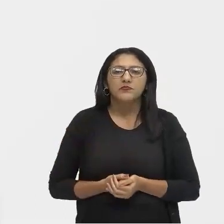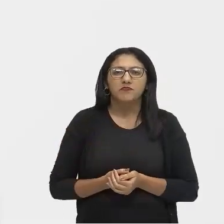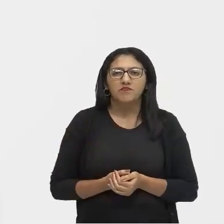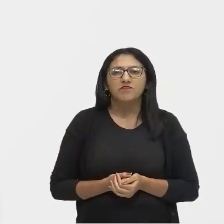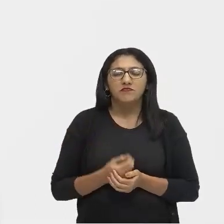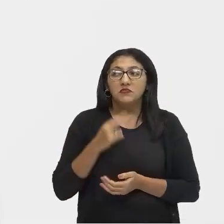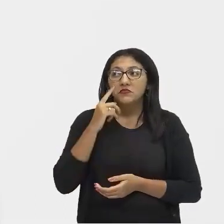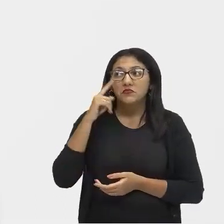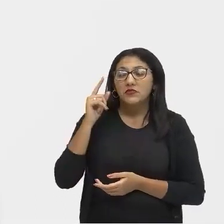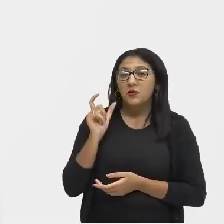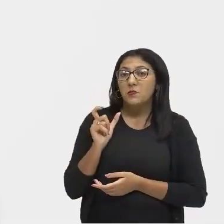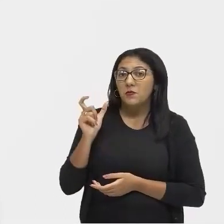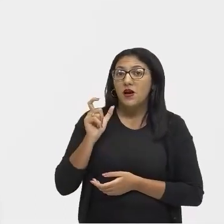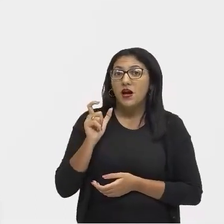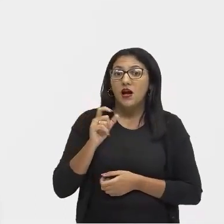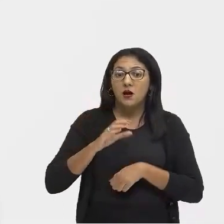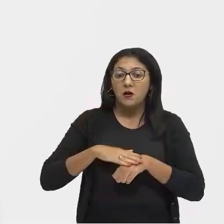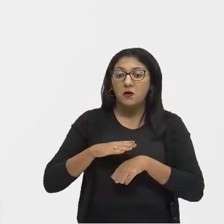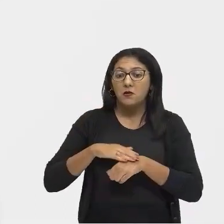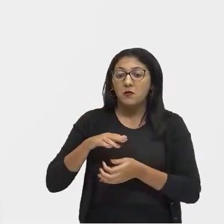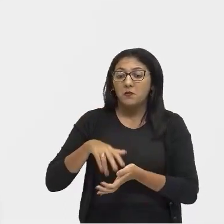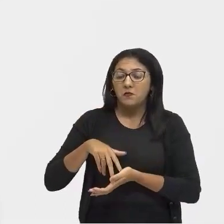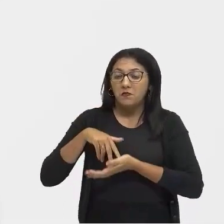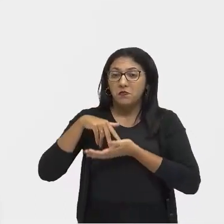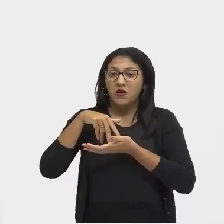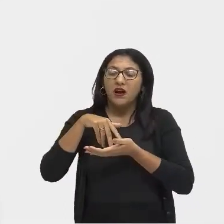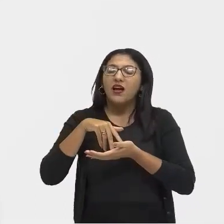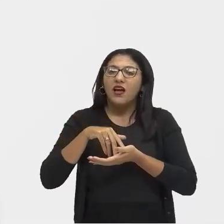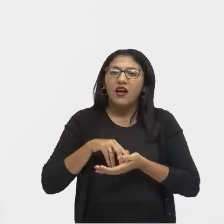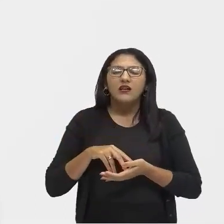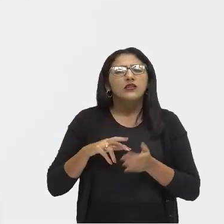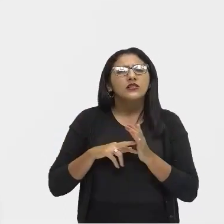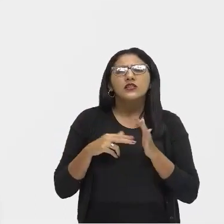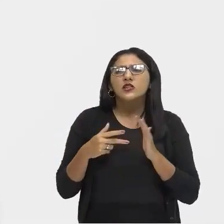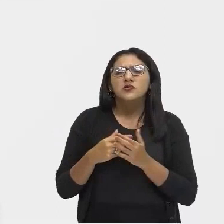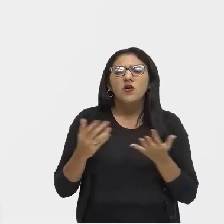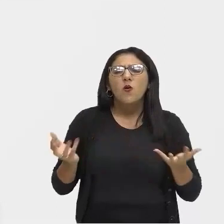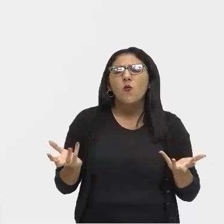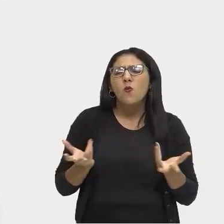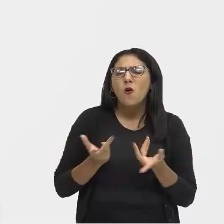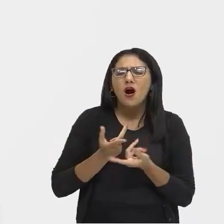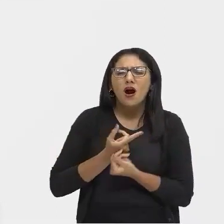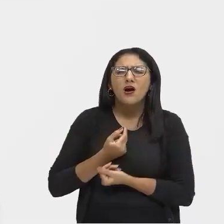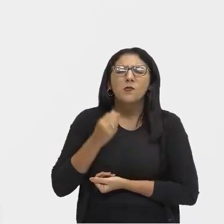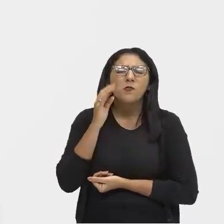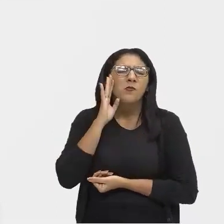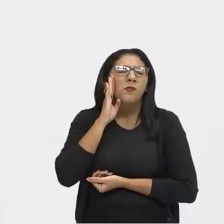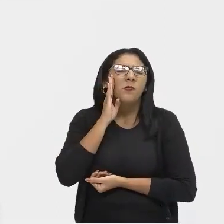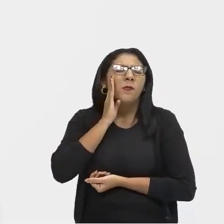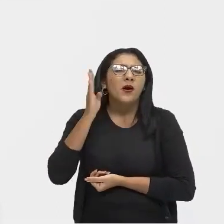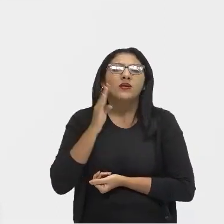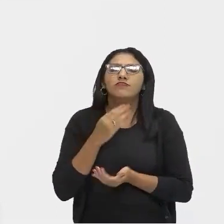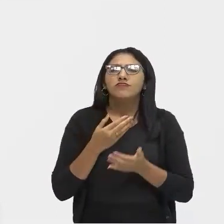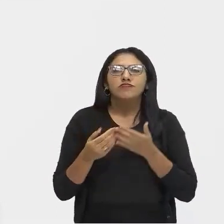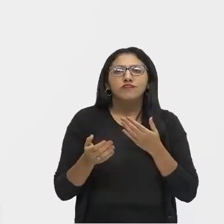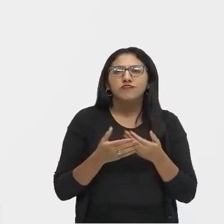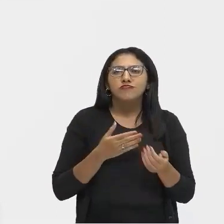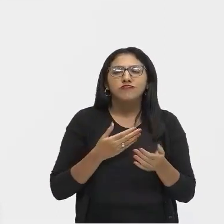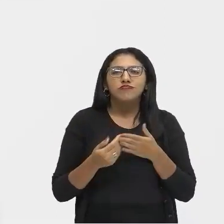com o dicionário, protagonismo significa qualidade que se destaca em